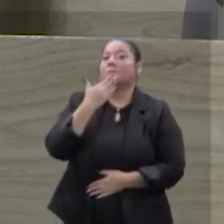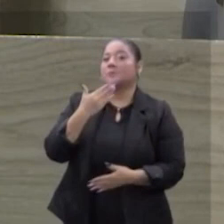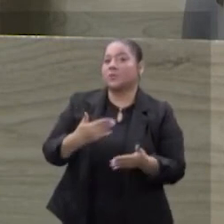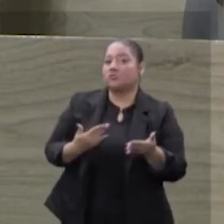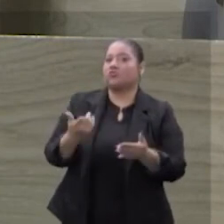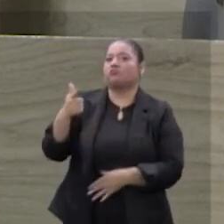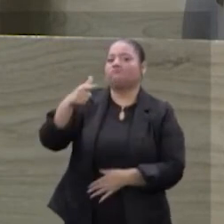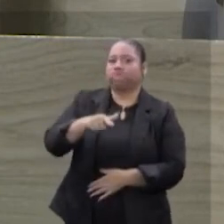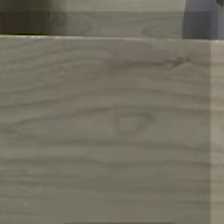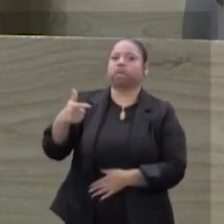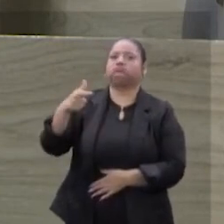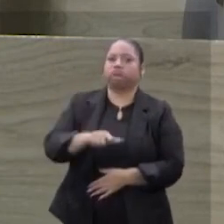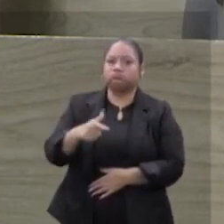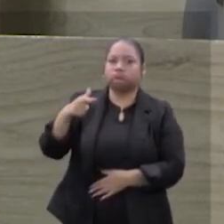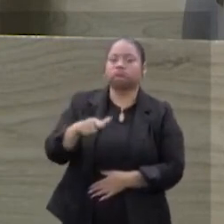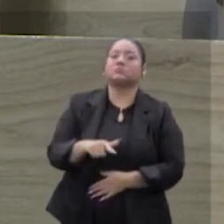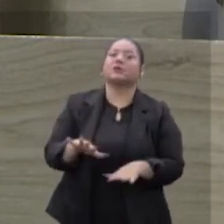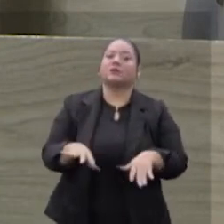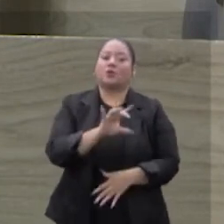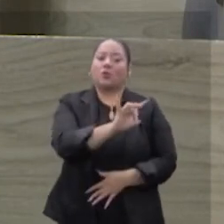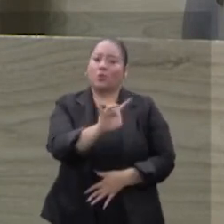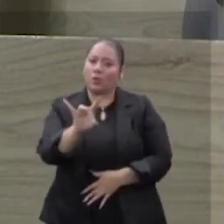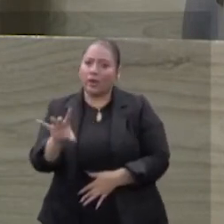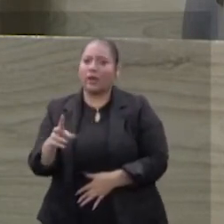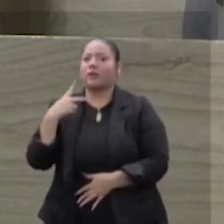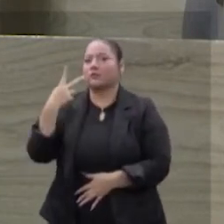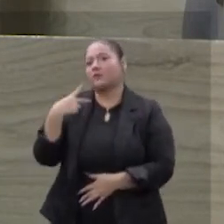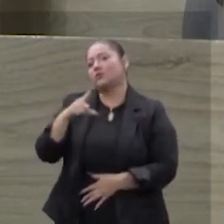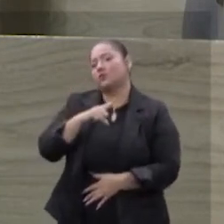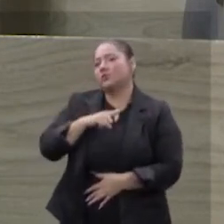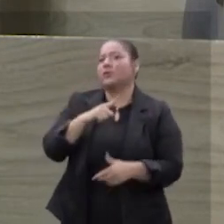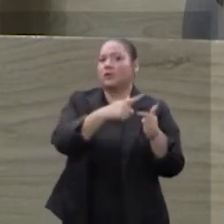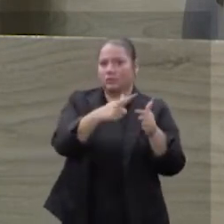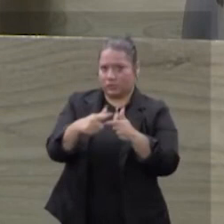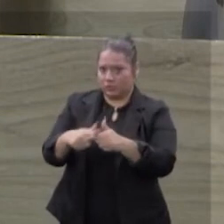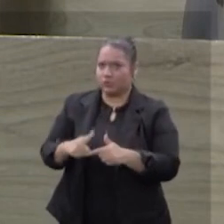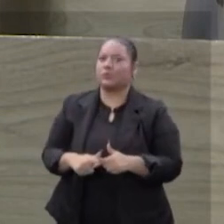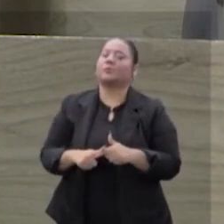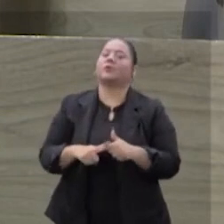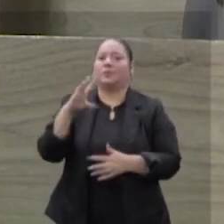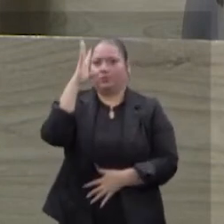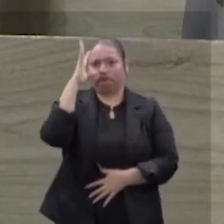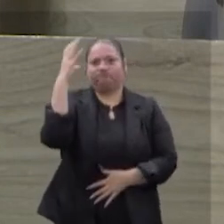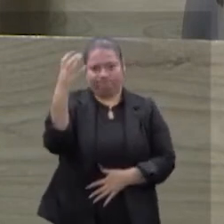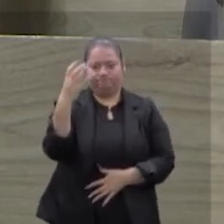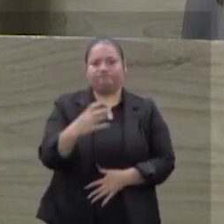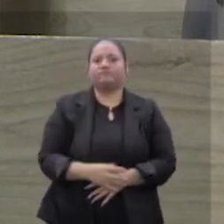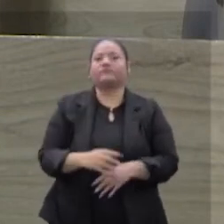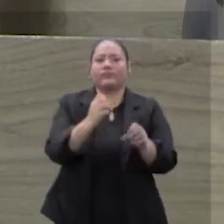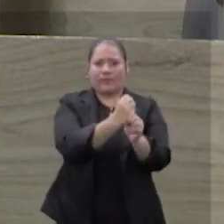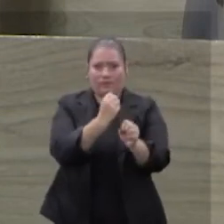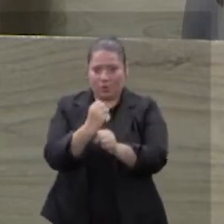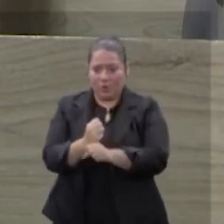repetidos, reiterados, é claro que cada vereador tem a sua base, tem o seu anseio para que um problema seja resolvido em termos de